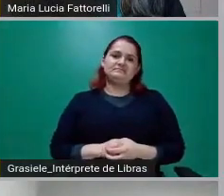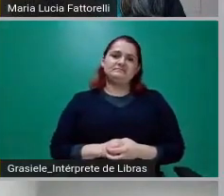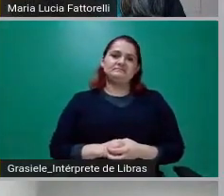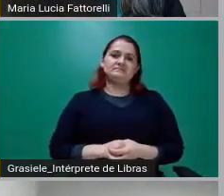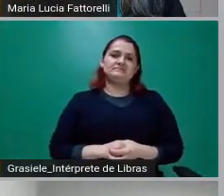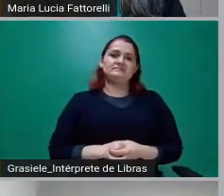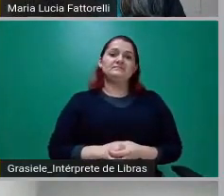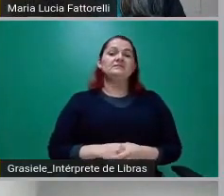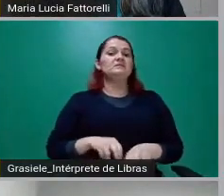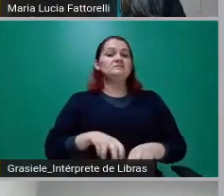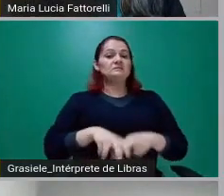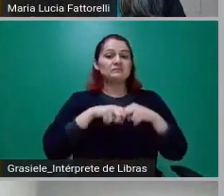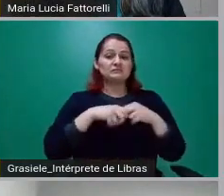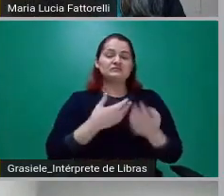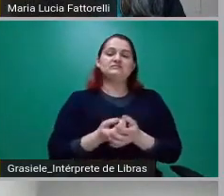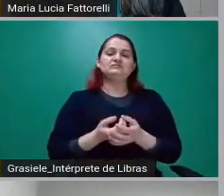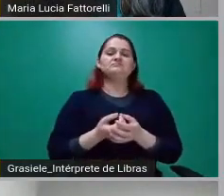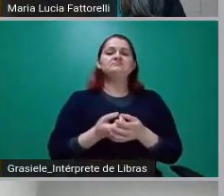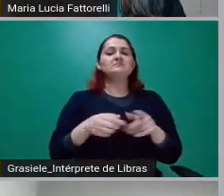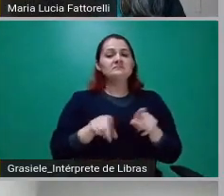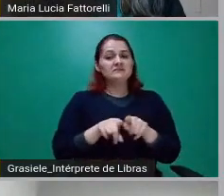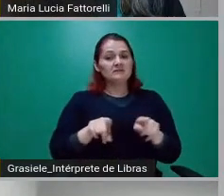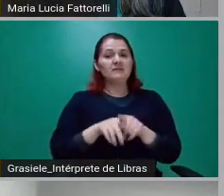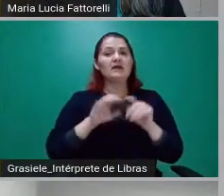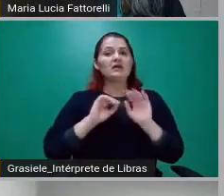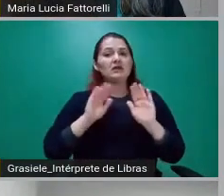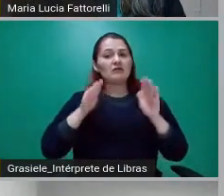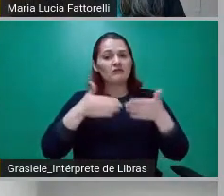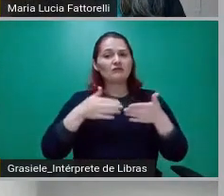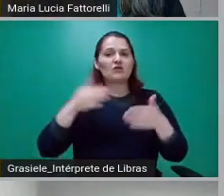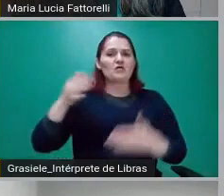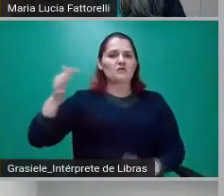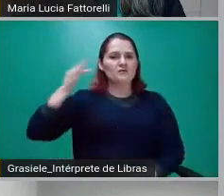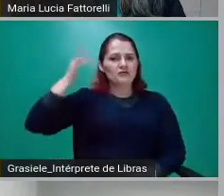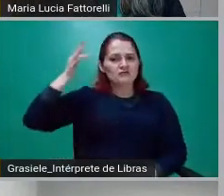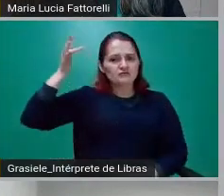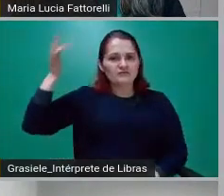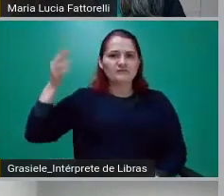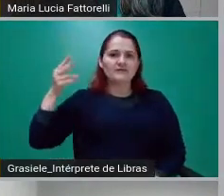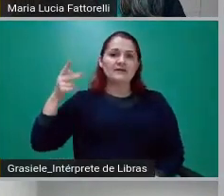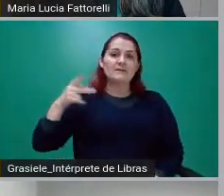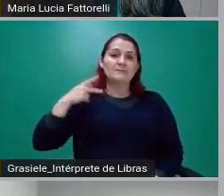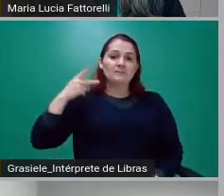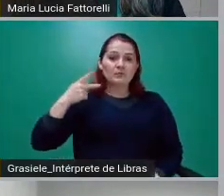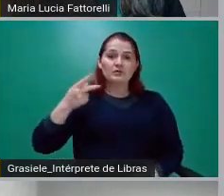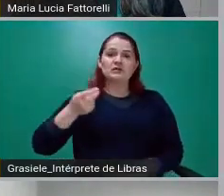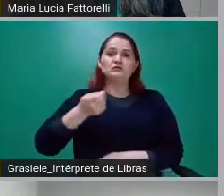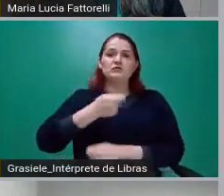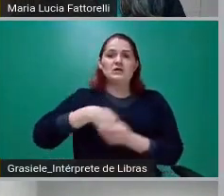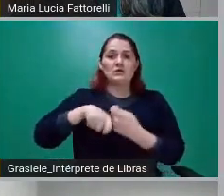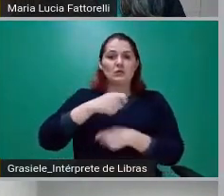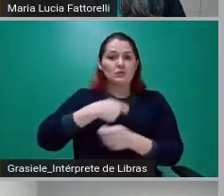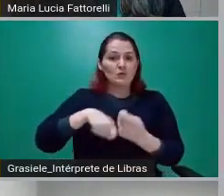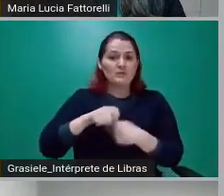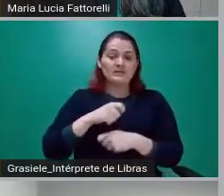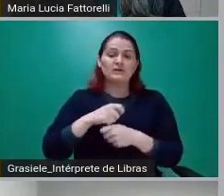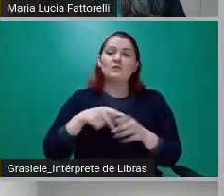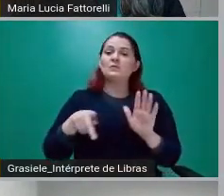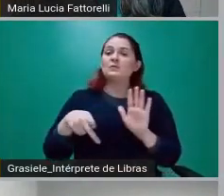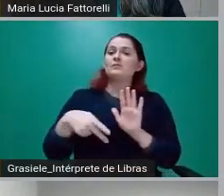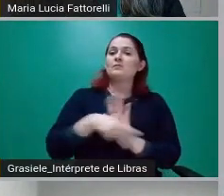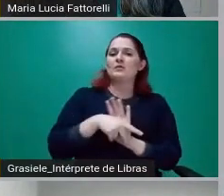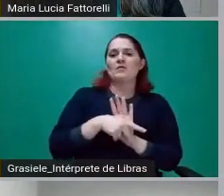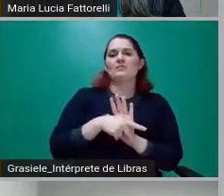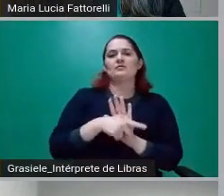de caráter filosófico, político, constitucional e econômico que